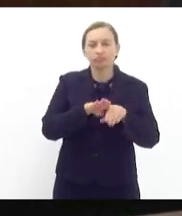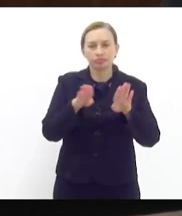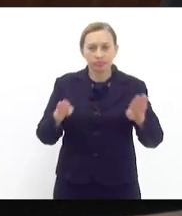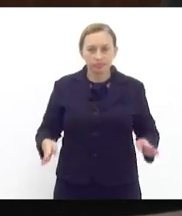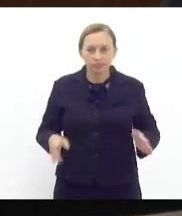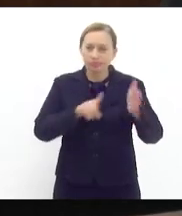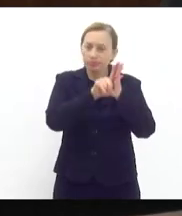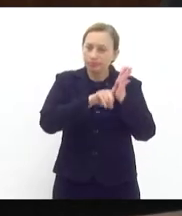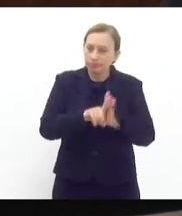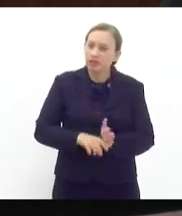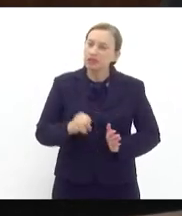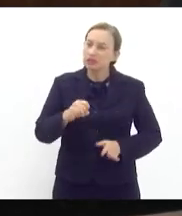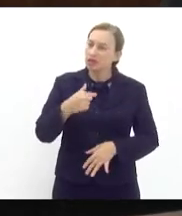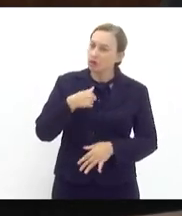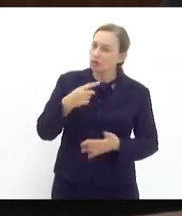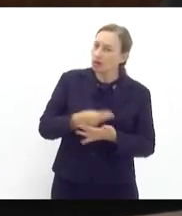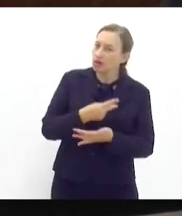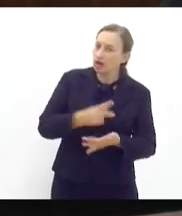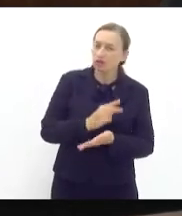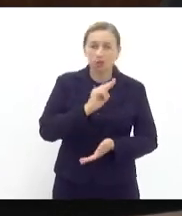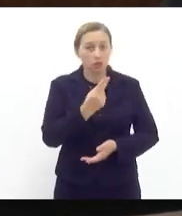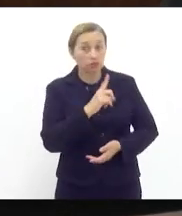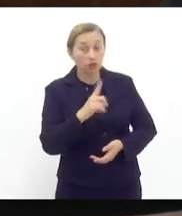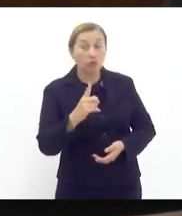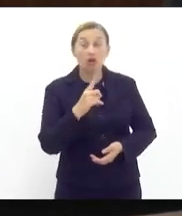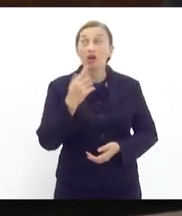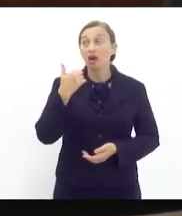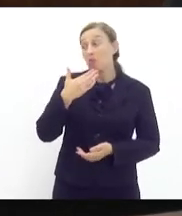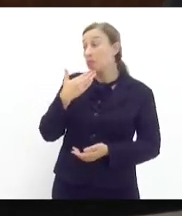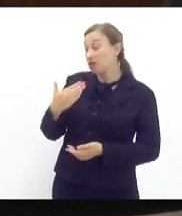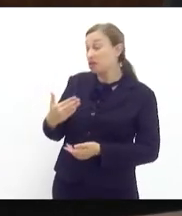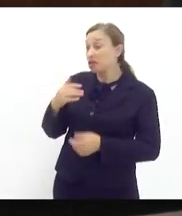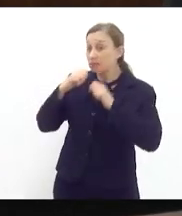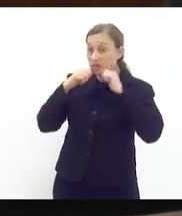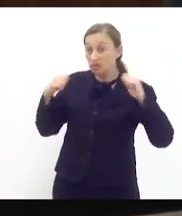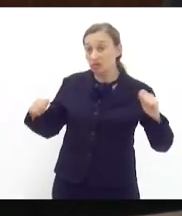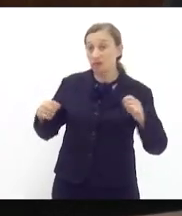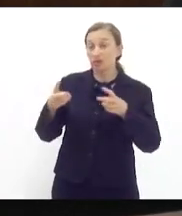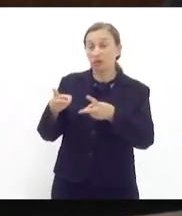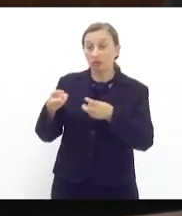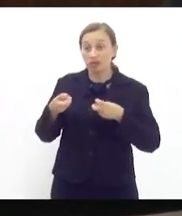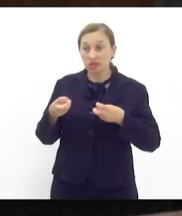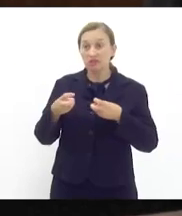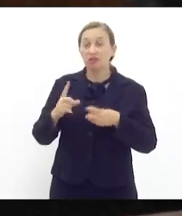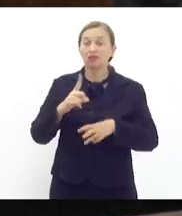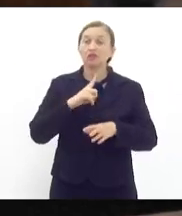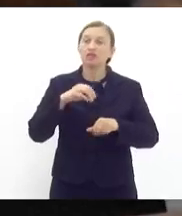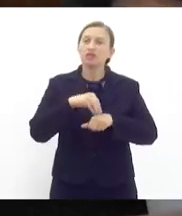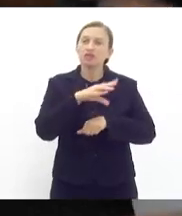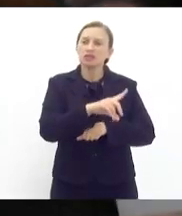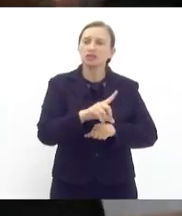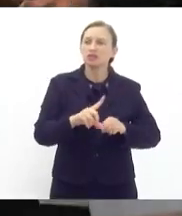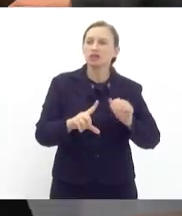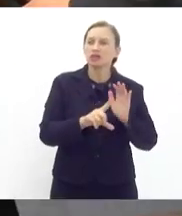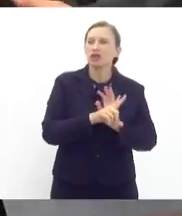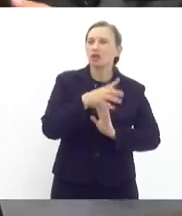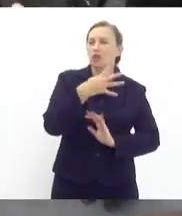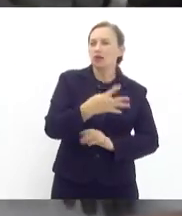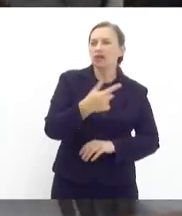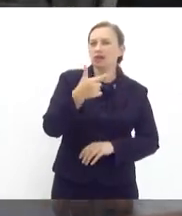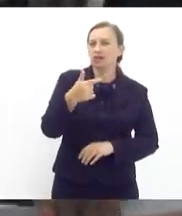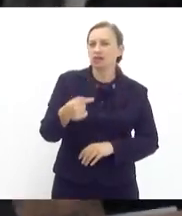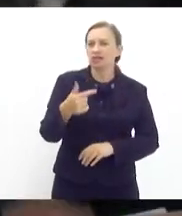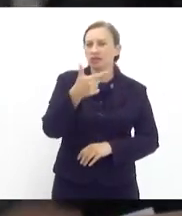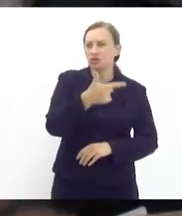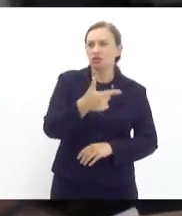não mas até onde eu me recorto pedi até a minha assessoria para verificar houve essa indicação 47 de